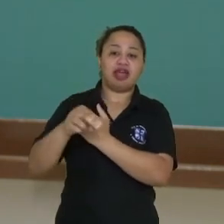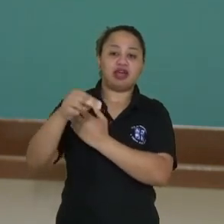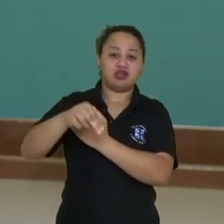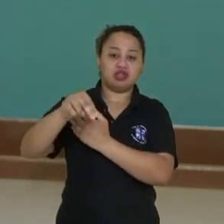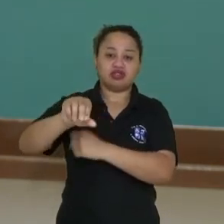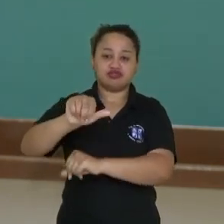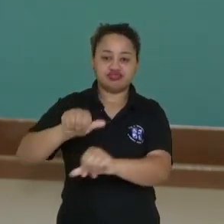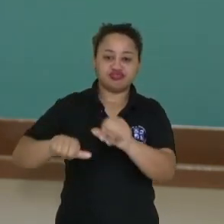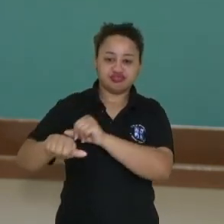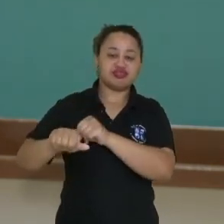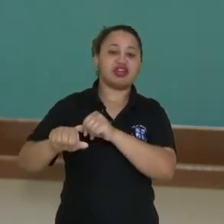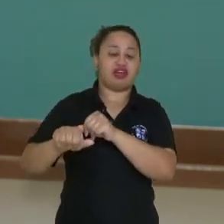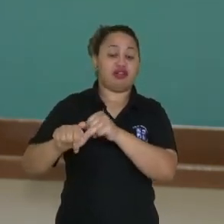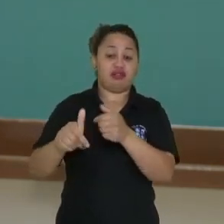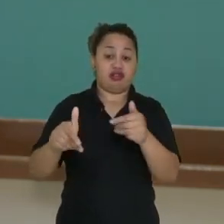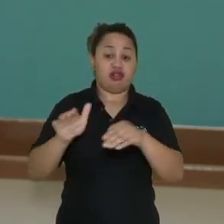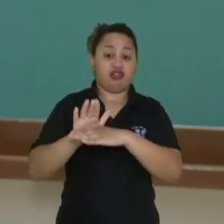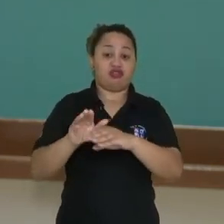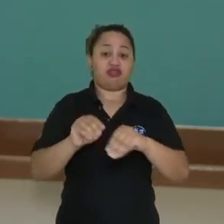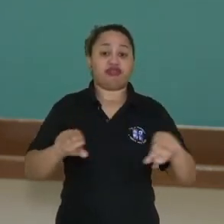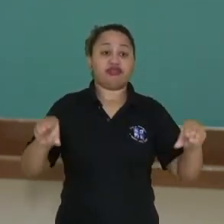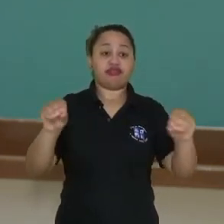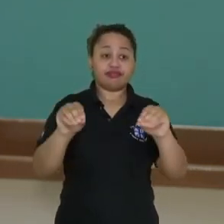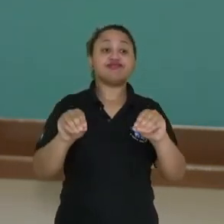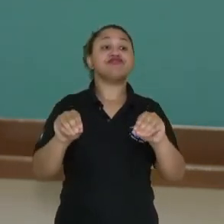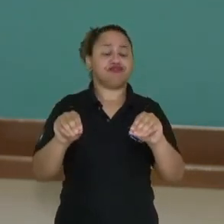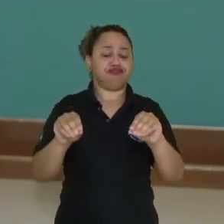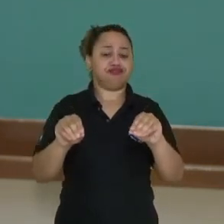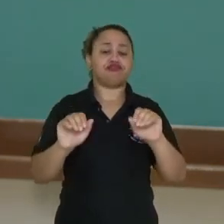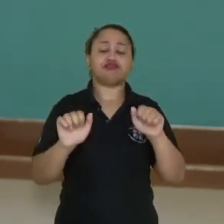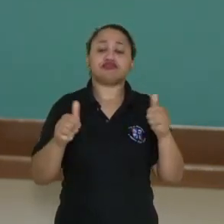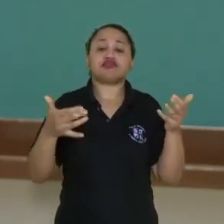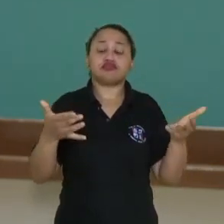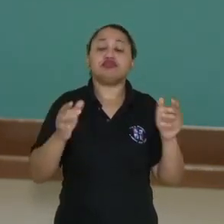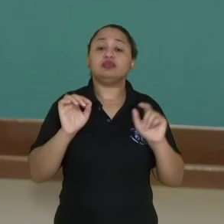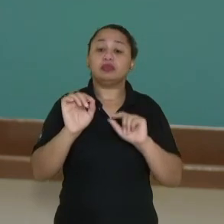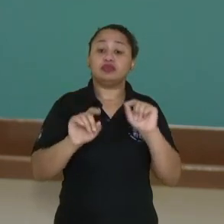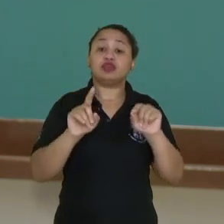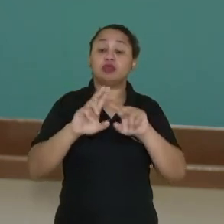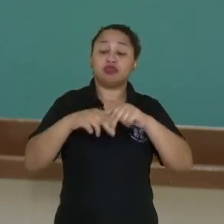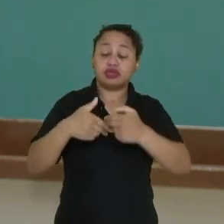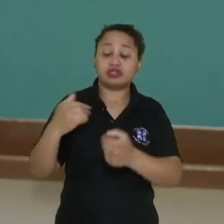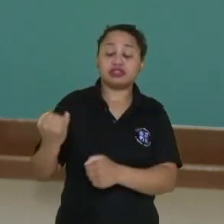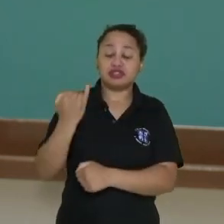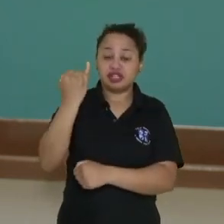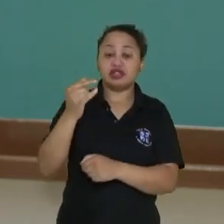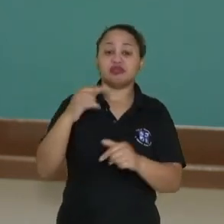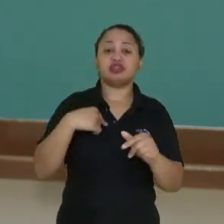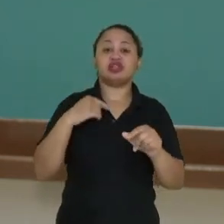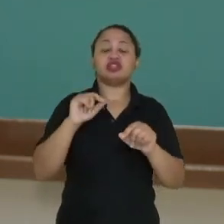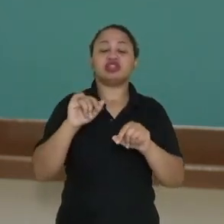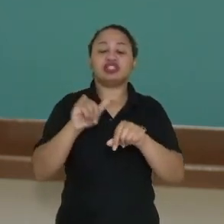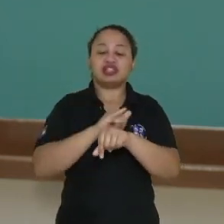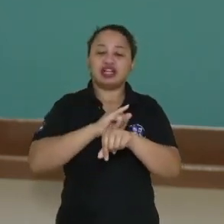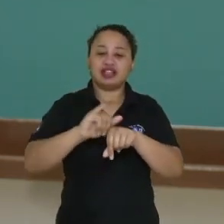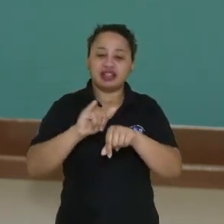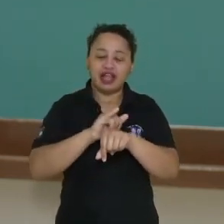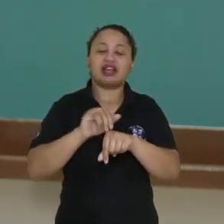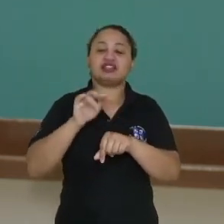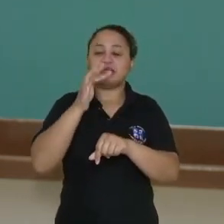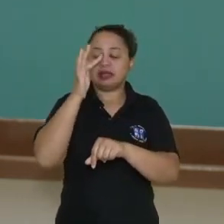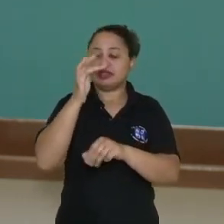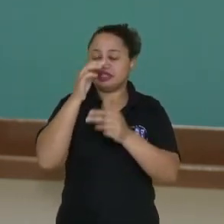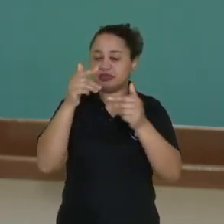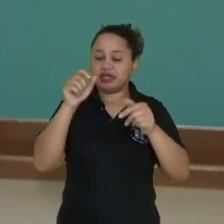né, e que fixam o nitrogênio atmosférico. Tá? Então, daí a importância assim, de você utilizar essas leguminosas